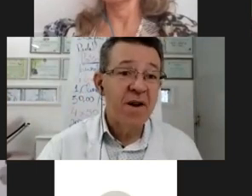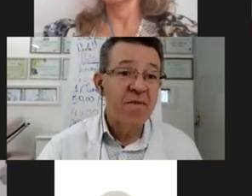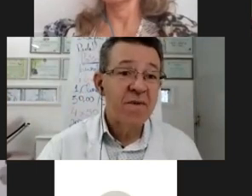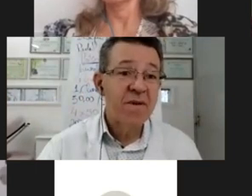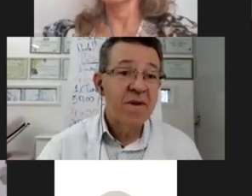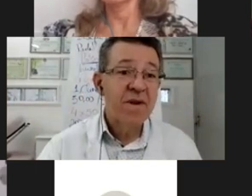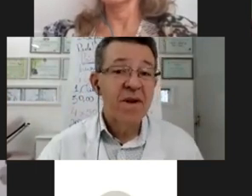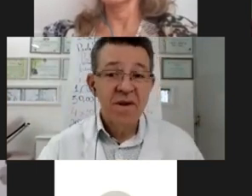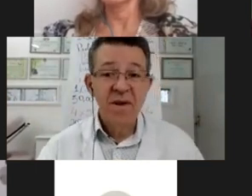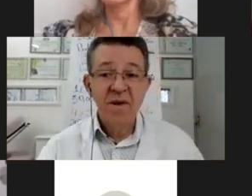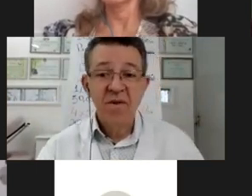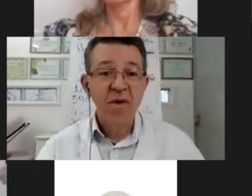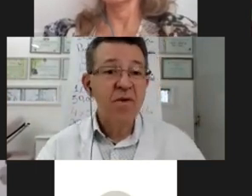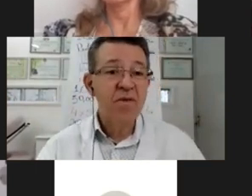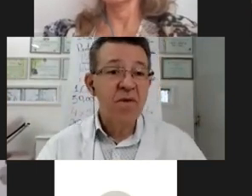Conclusão.